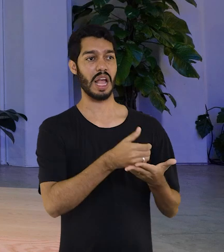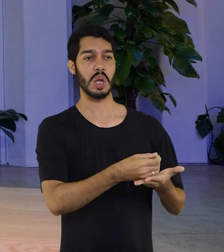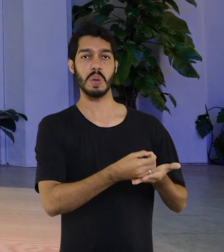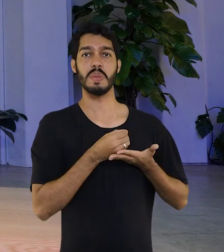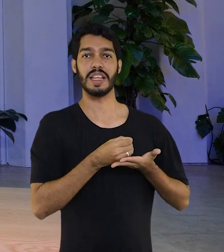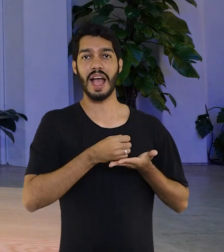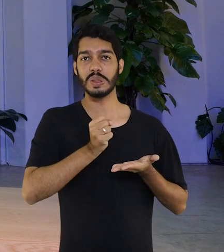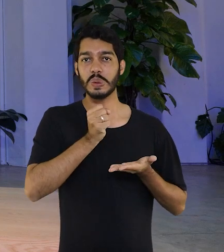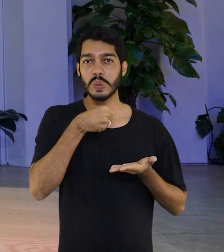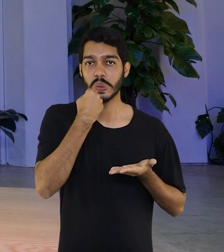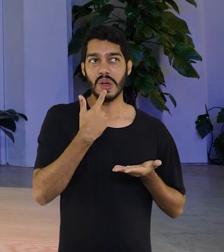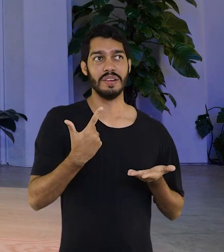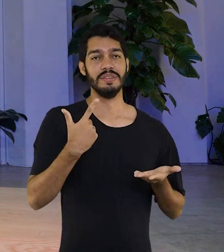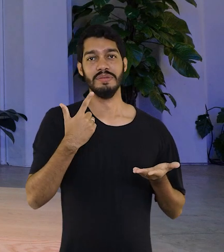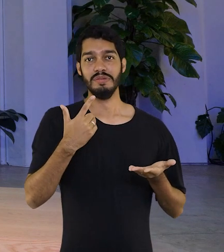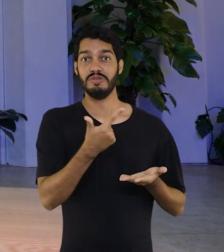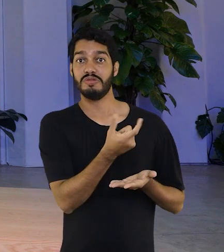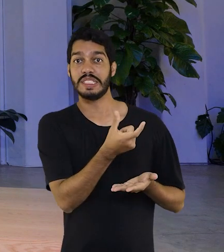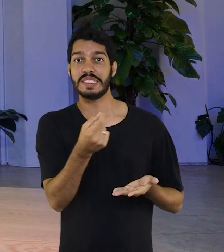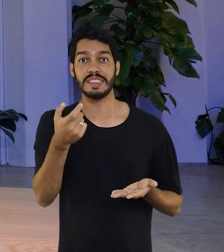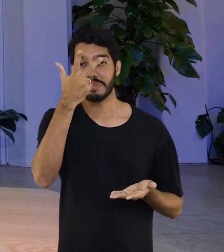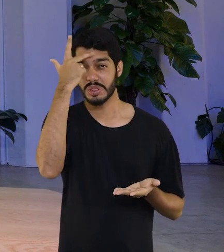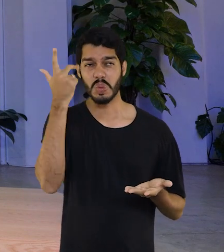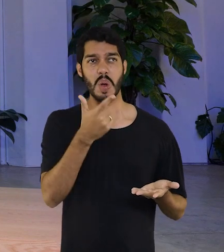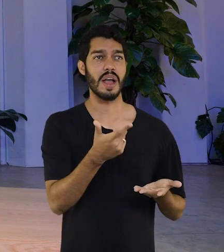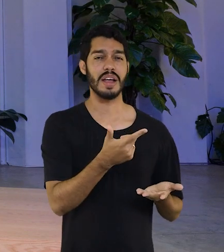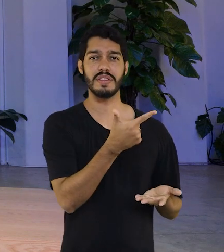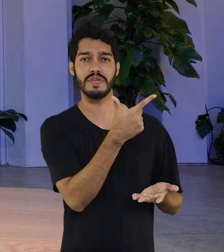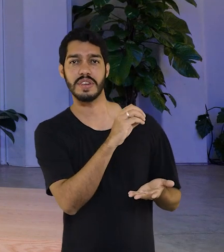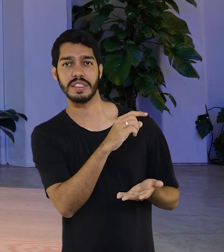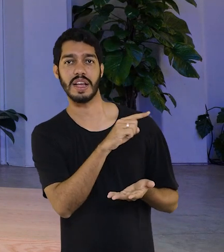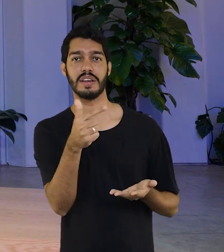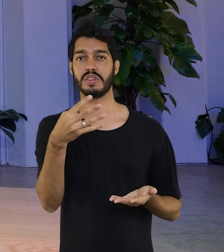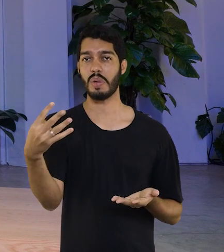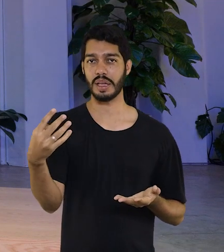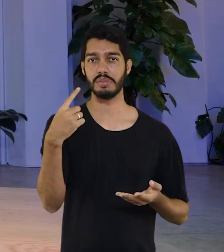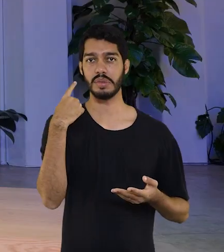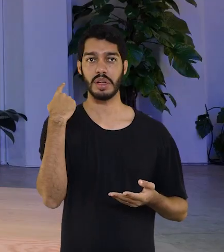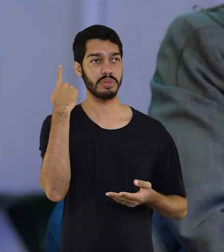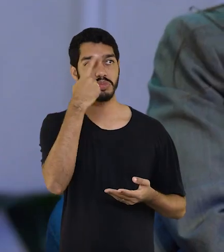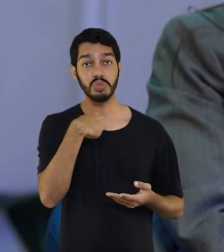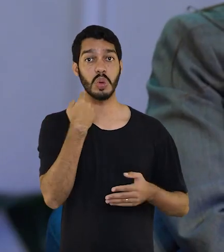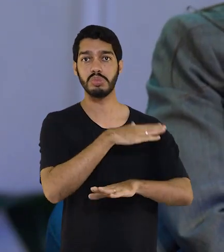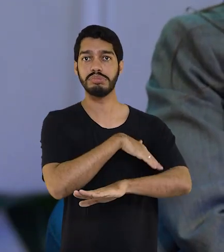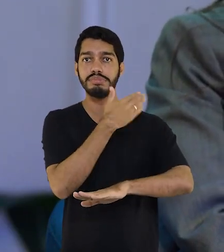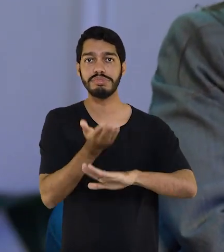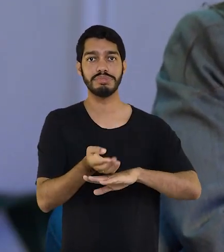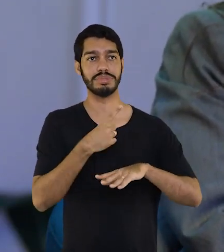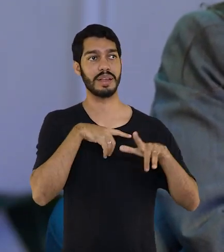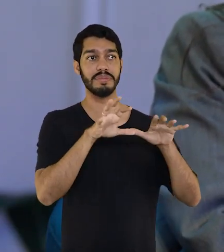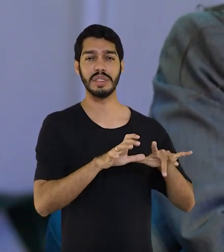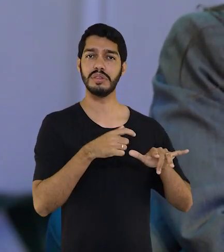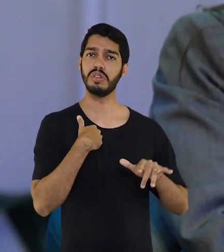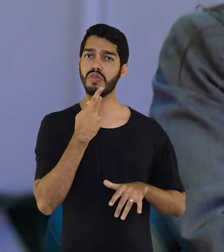não estou exagerando. Tinha, cara, era loucura e tinha assim 20 pessoas entre 20 e 24 anos programando o dia inteiro. E eu conheci